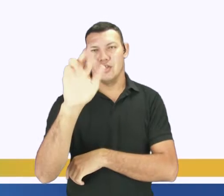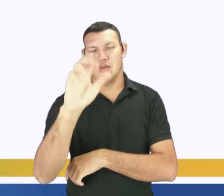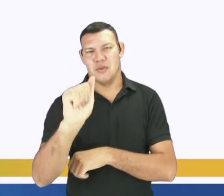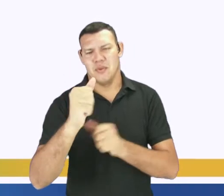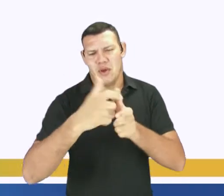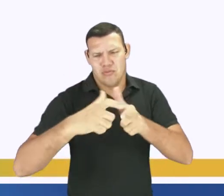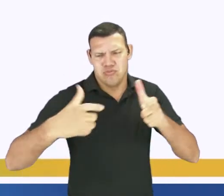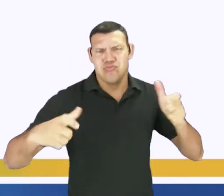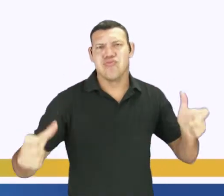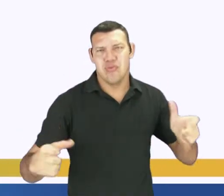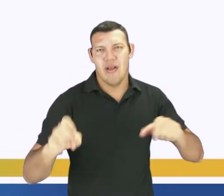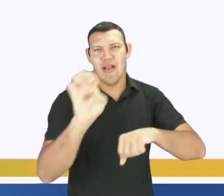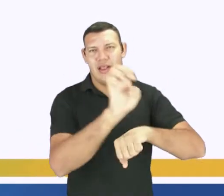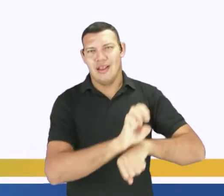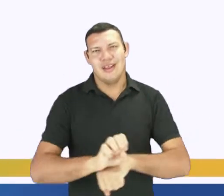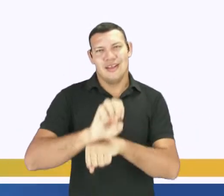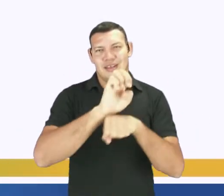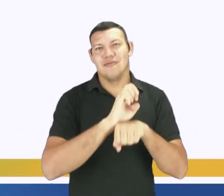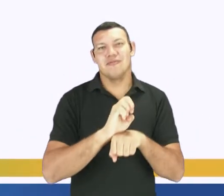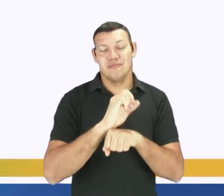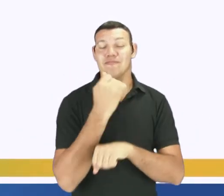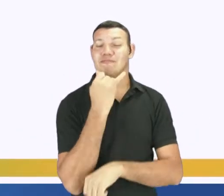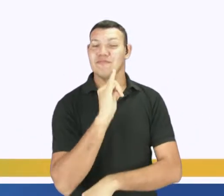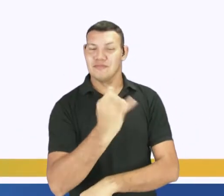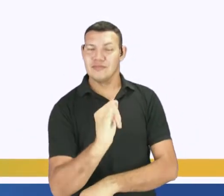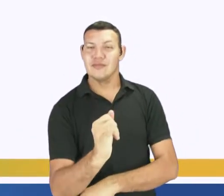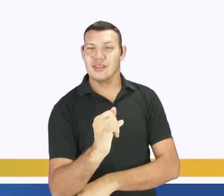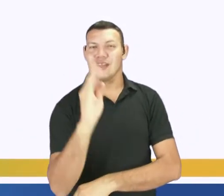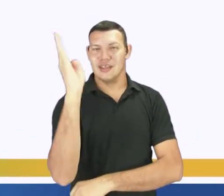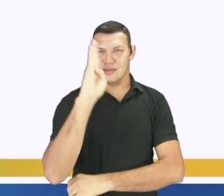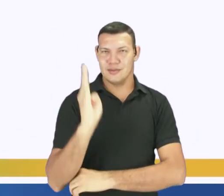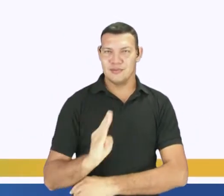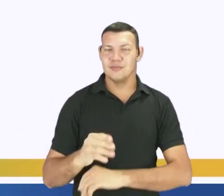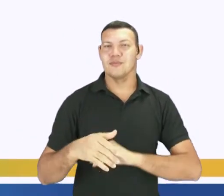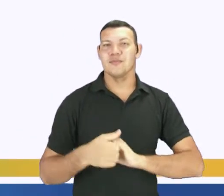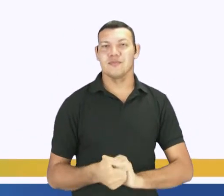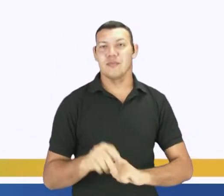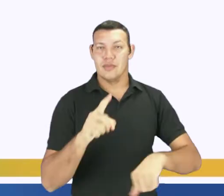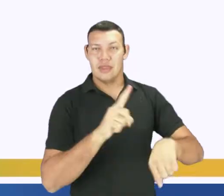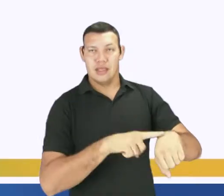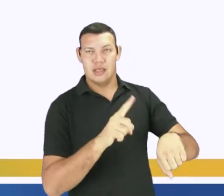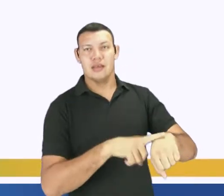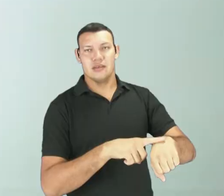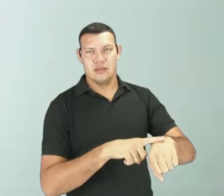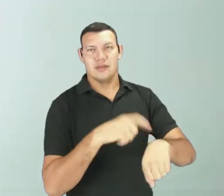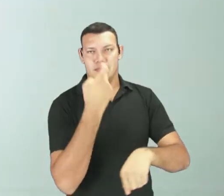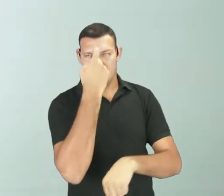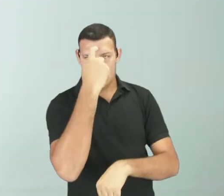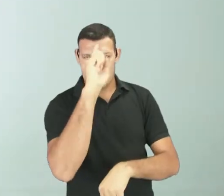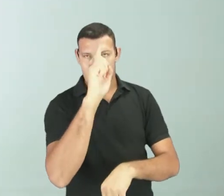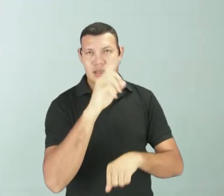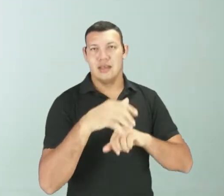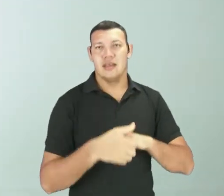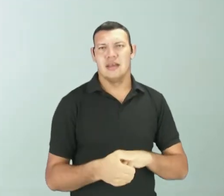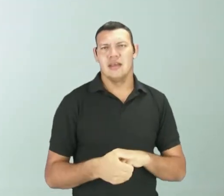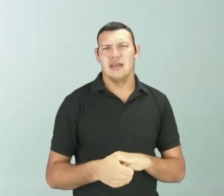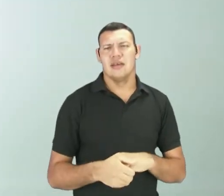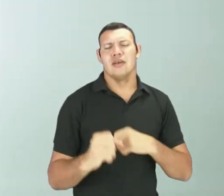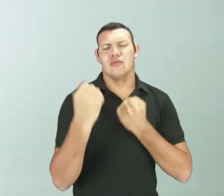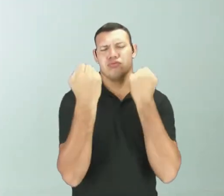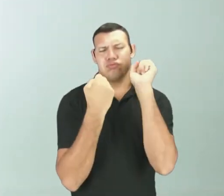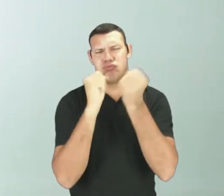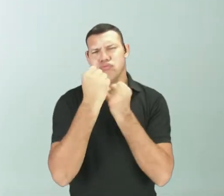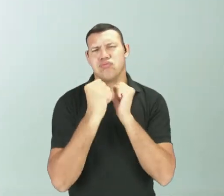empresa estatal do setor energético que a gente tem, né? Então, nesse momento, vai ser criada a Petrobras e outras indústrias que vão